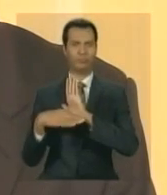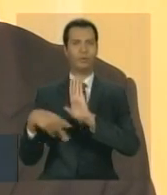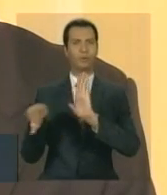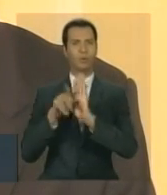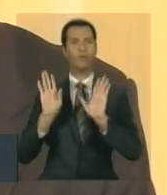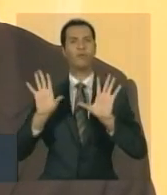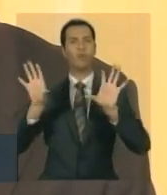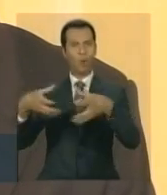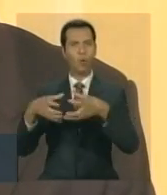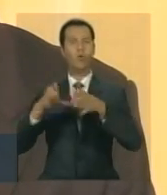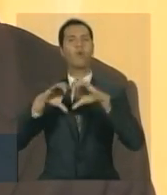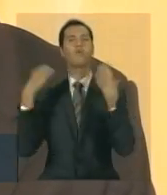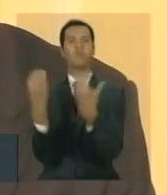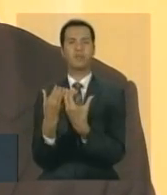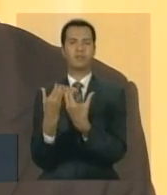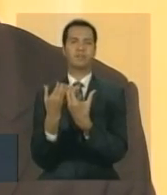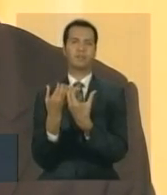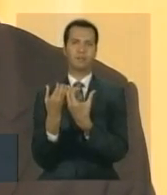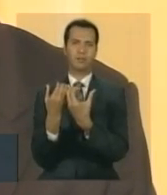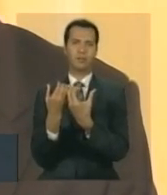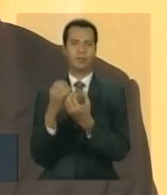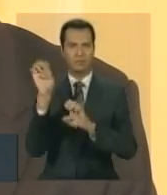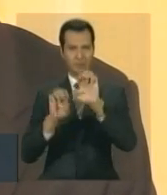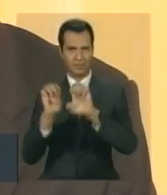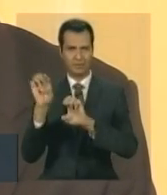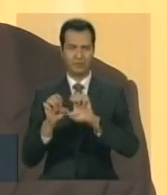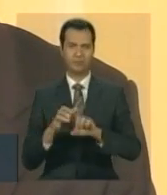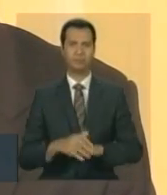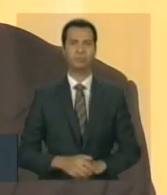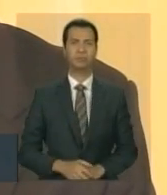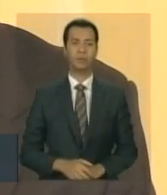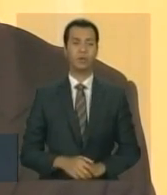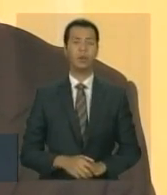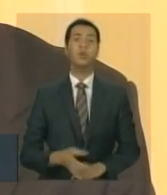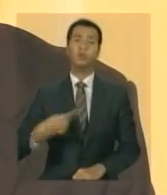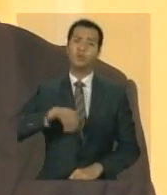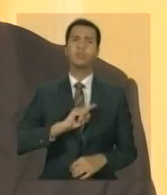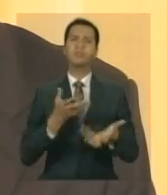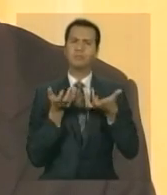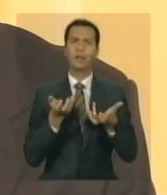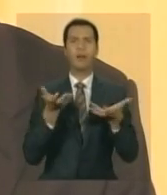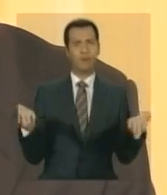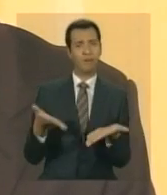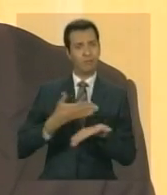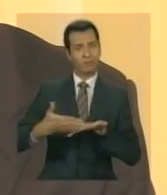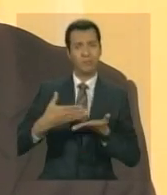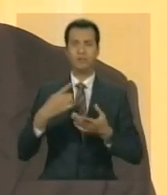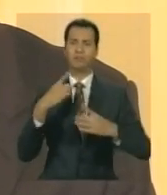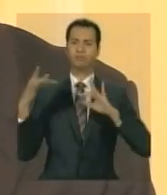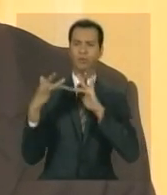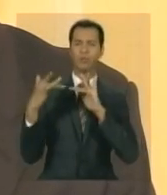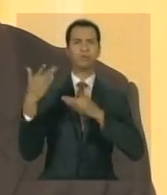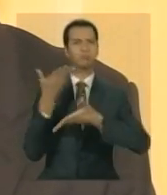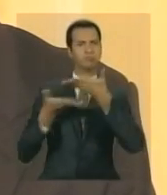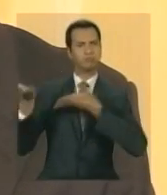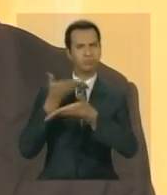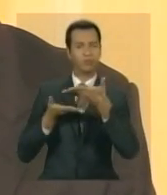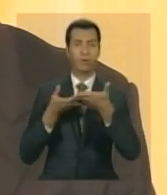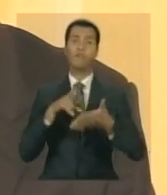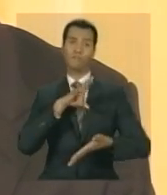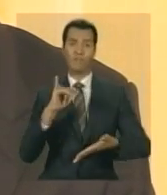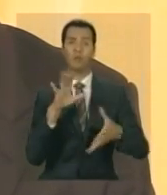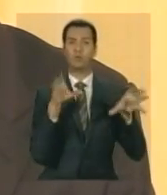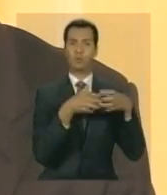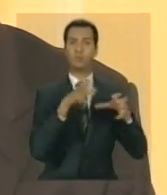esperamos que esse relacionamento que agora se inicia possa depois render mais frutos. haverá representantes da Embraer